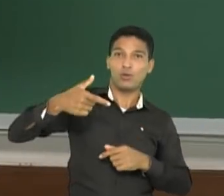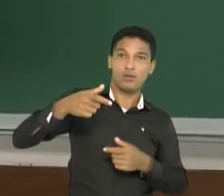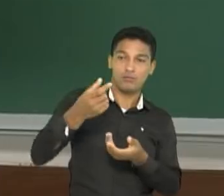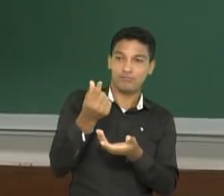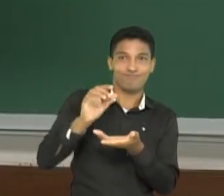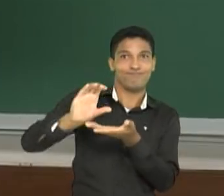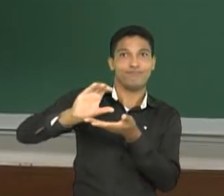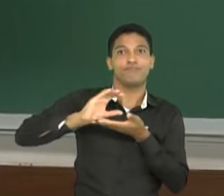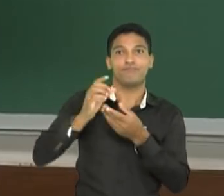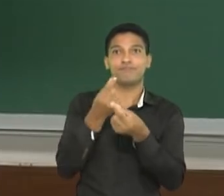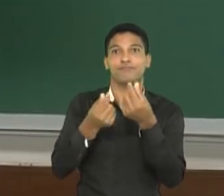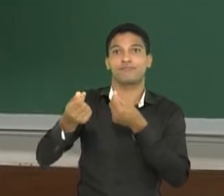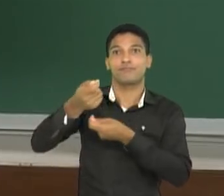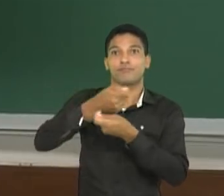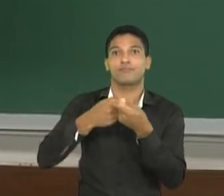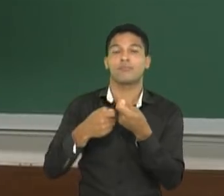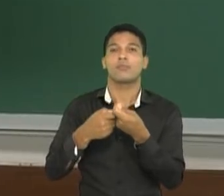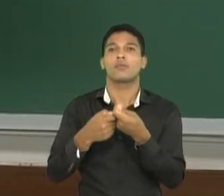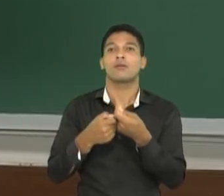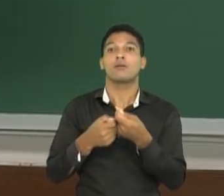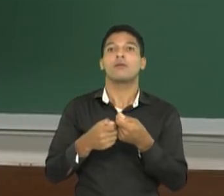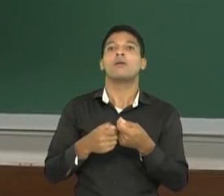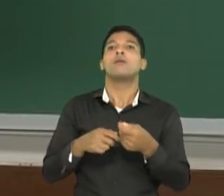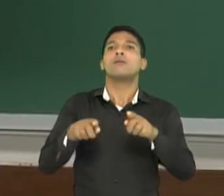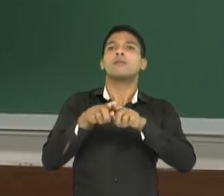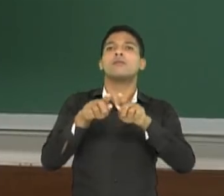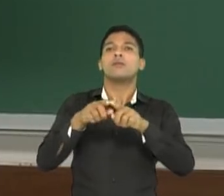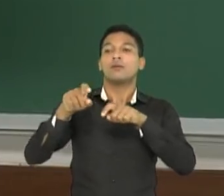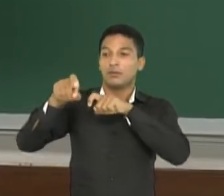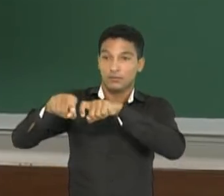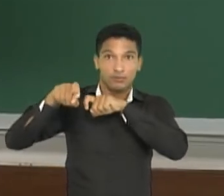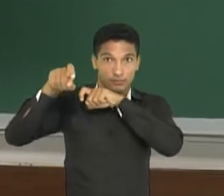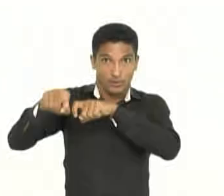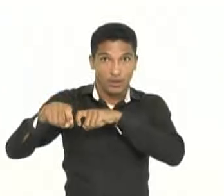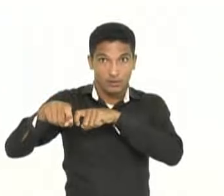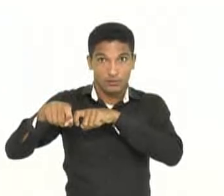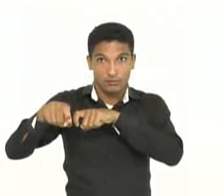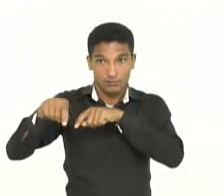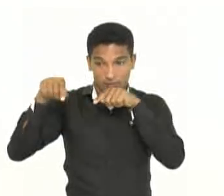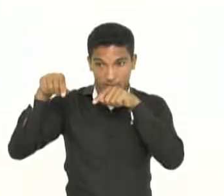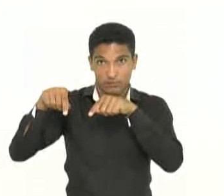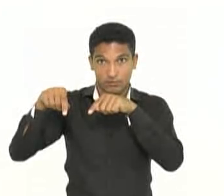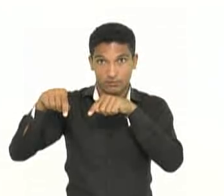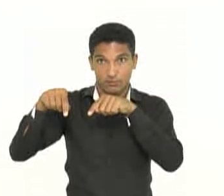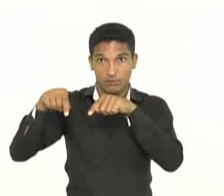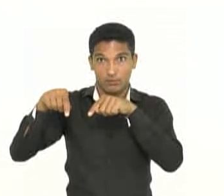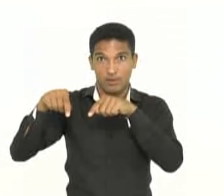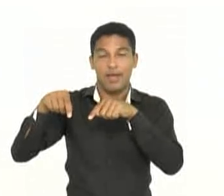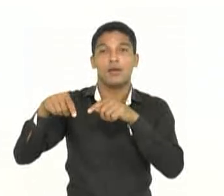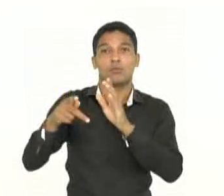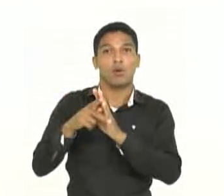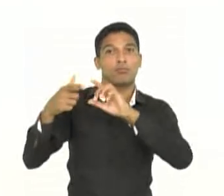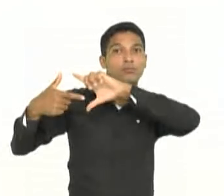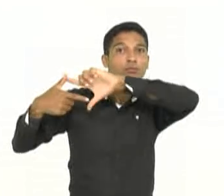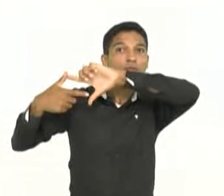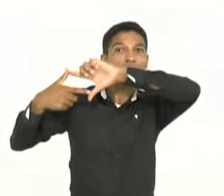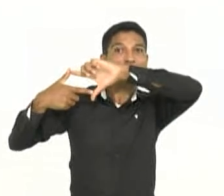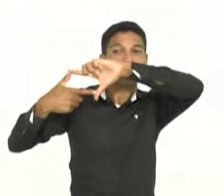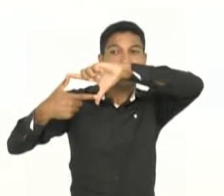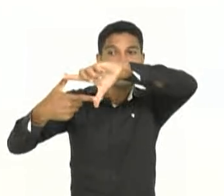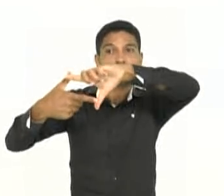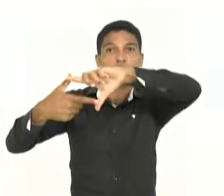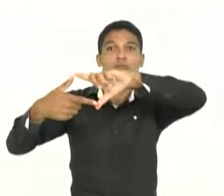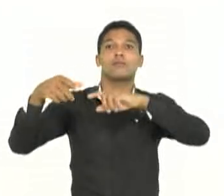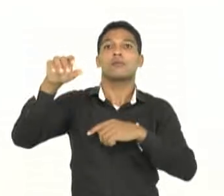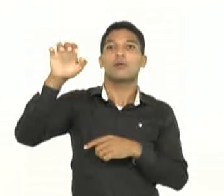geralmente a atividade rural é desenvolvida de maneira tradicional e extensiva, ou seja, os animais são criados soltos em